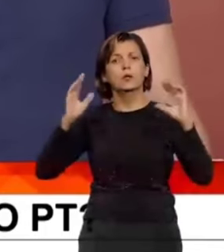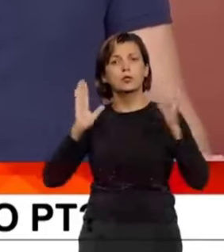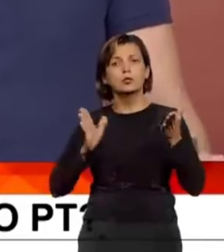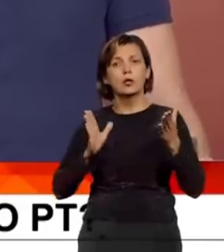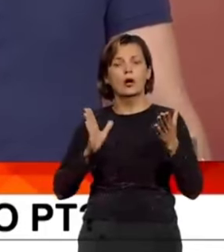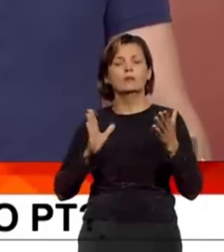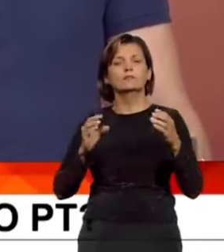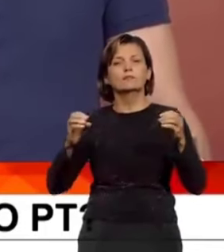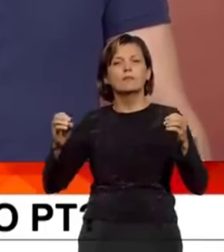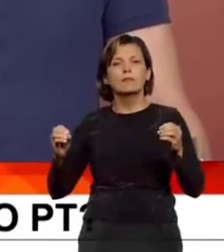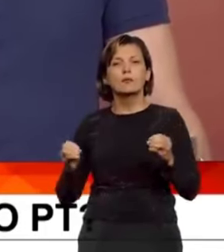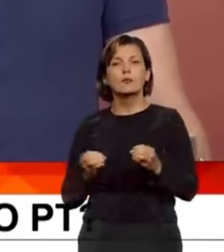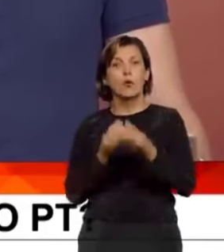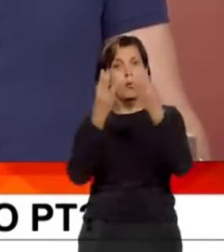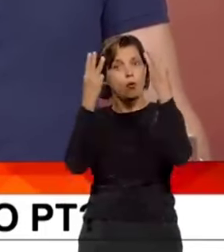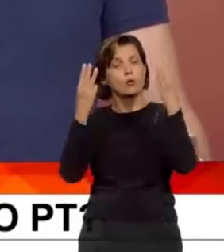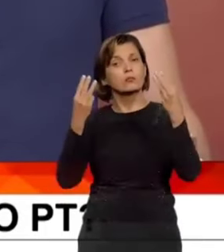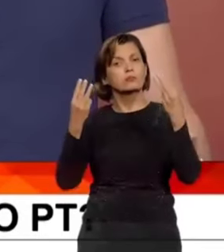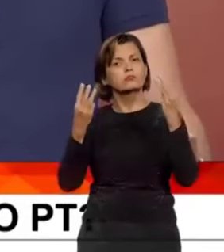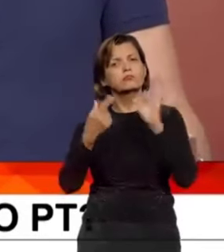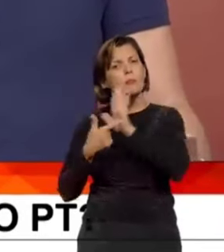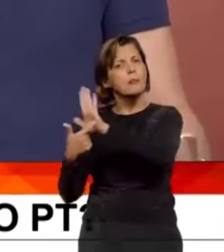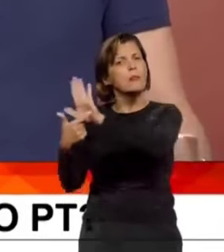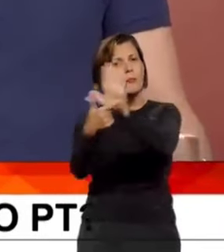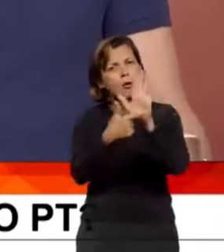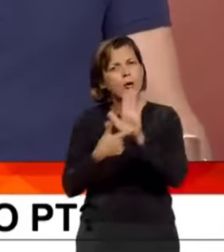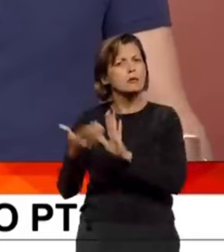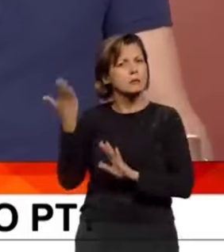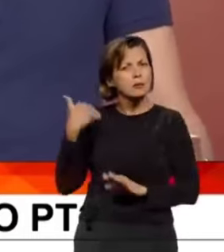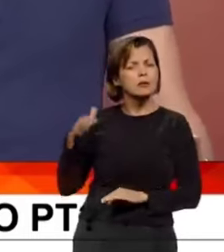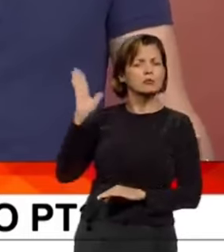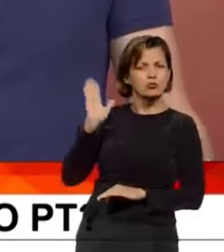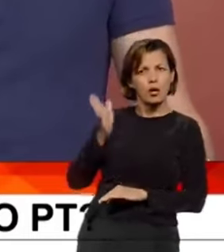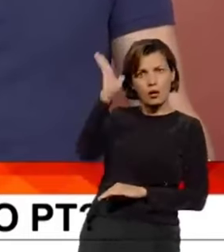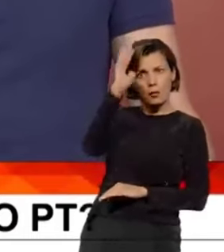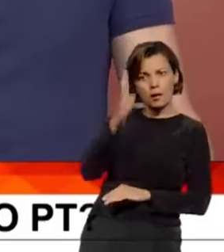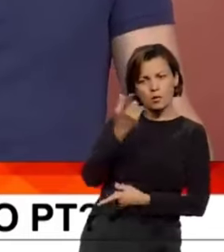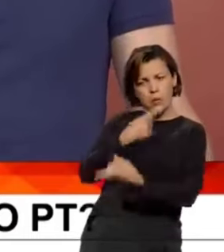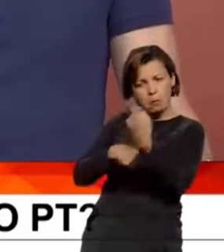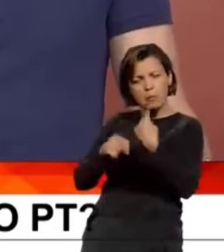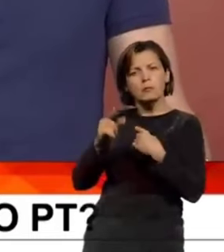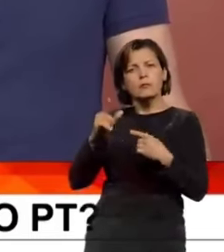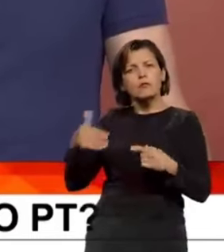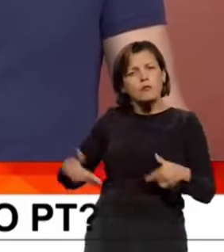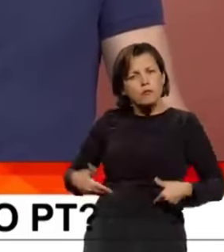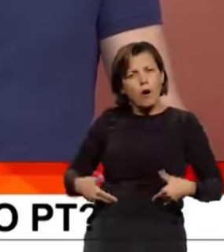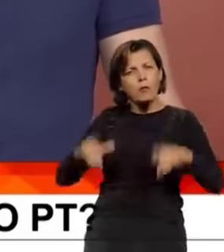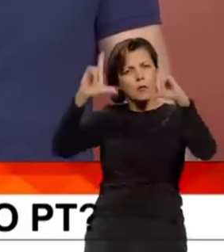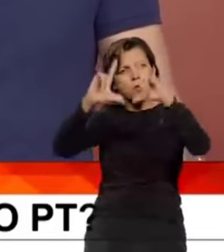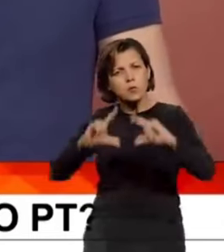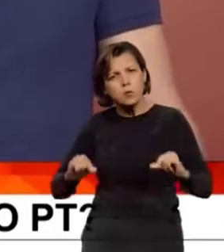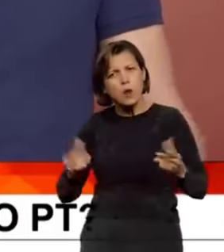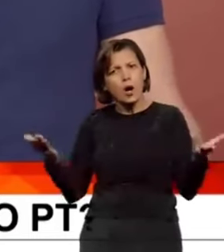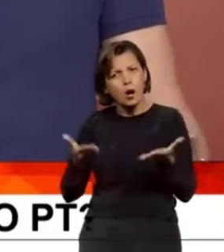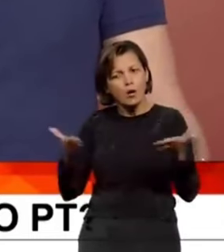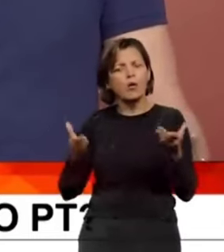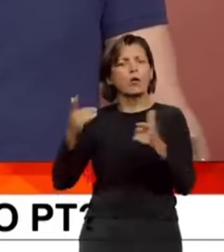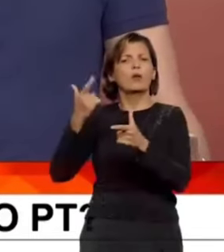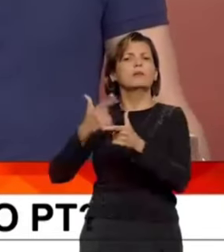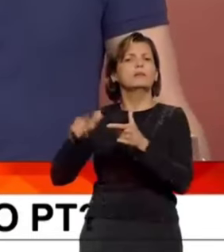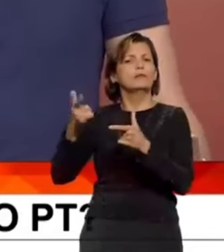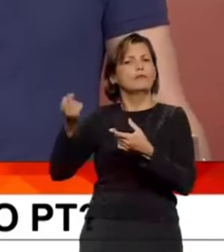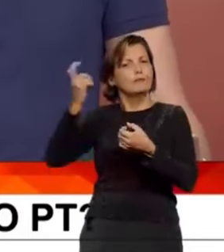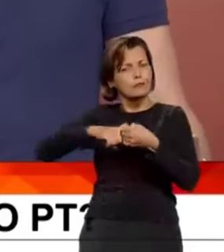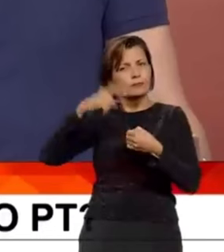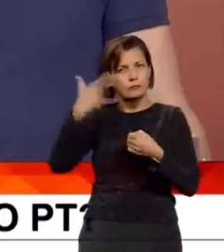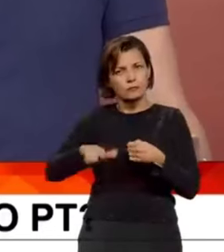país que foi reconhecido pela ONU e de novo a gente volta Nesse momento triste da história brasileira ao